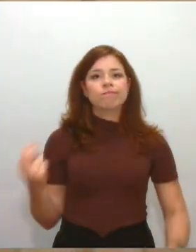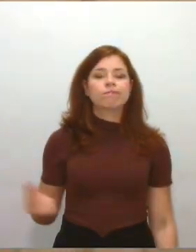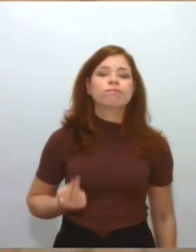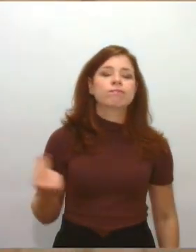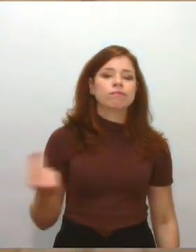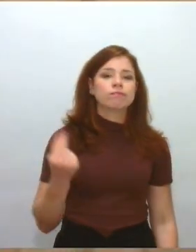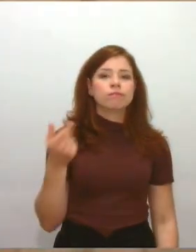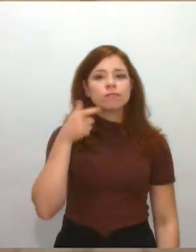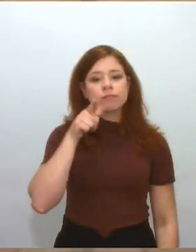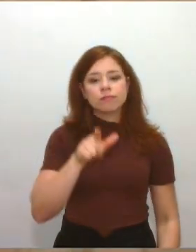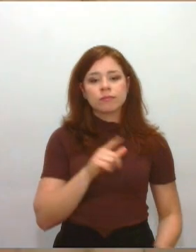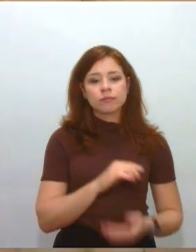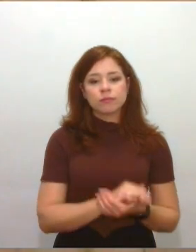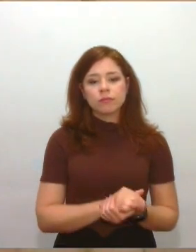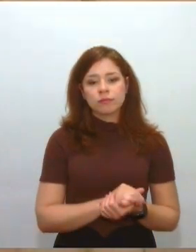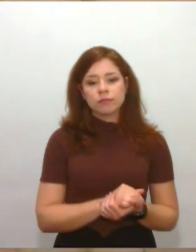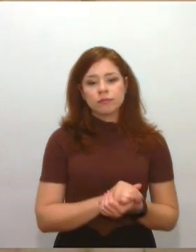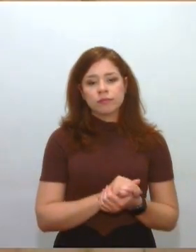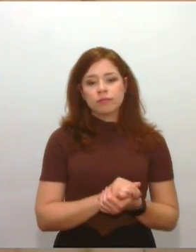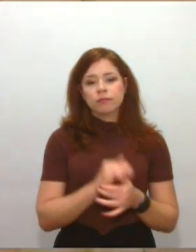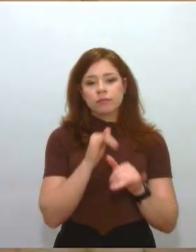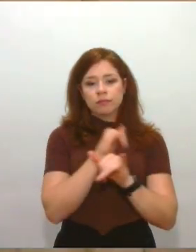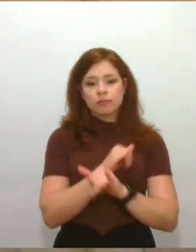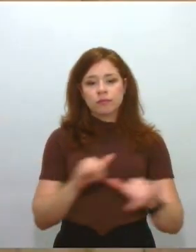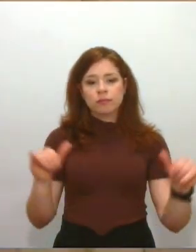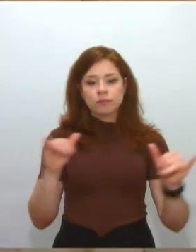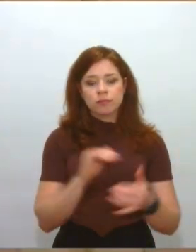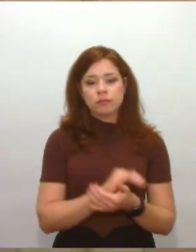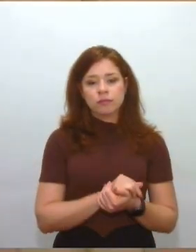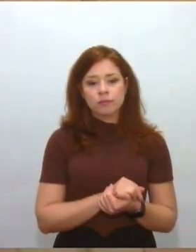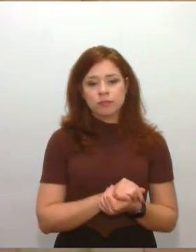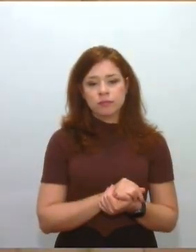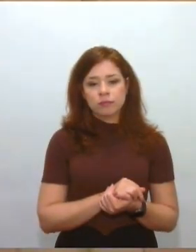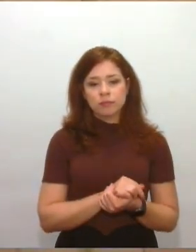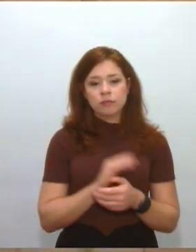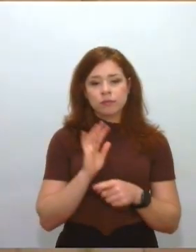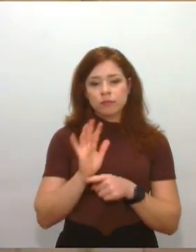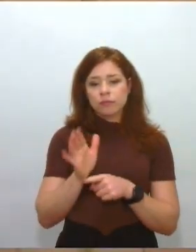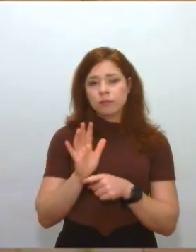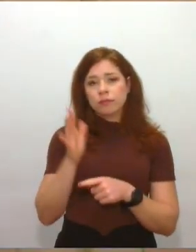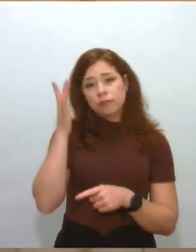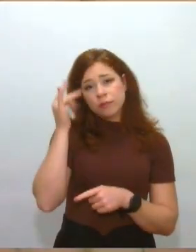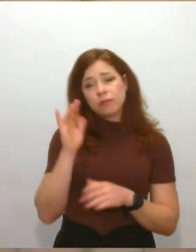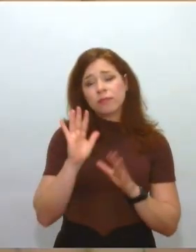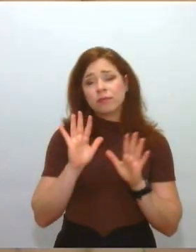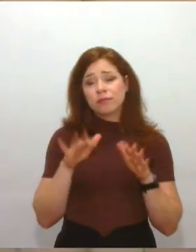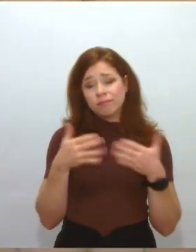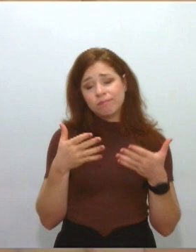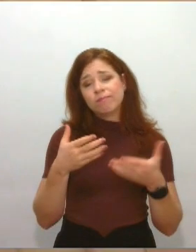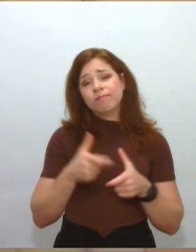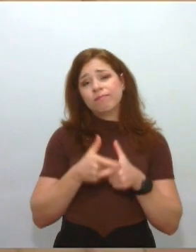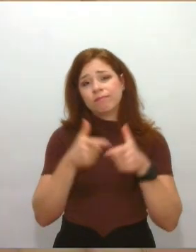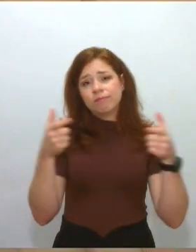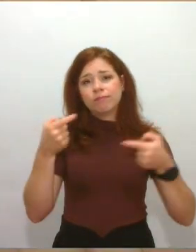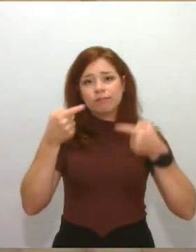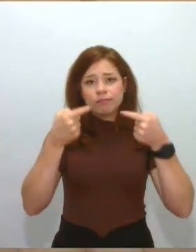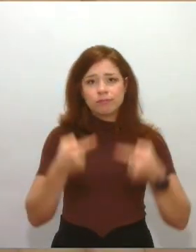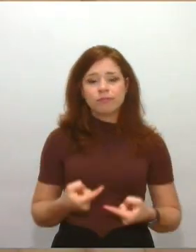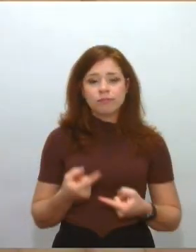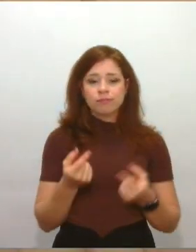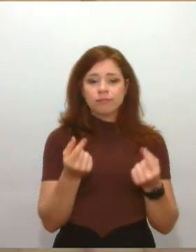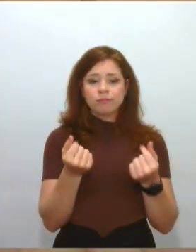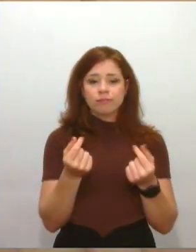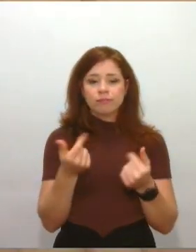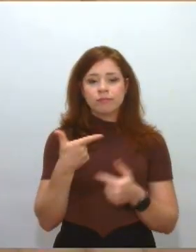estrear, na verdade, lançar o filme amanhã. Então, o maior desafio foi financeiro, o outro desafio foi, na cidade